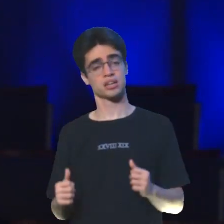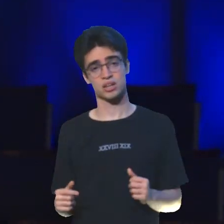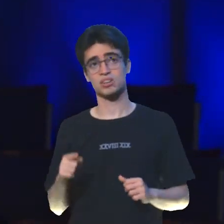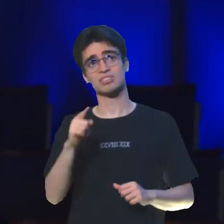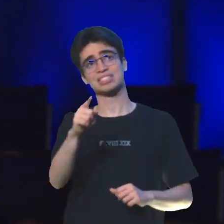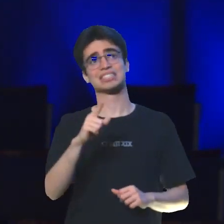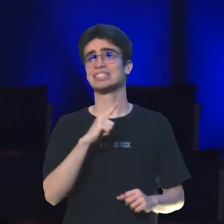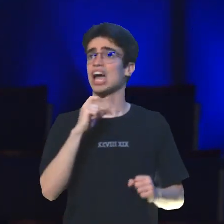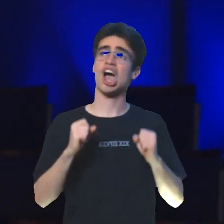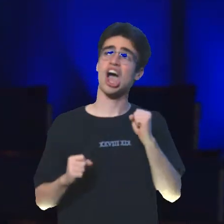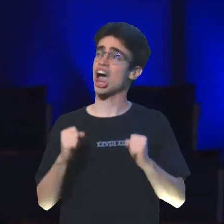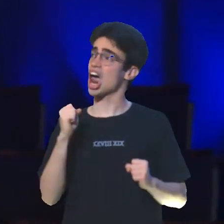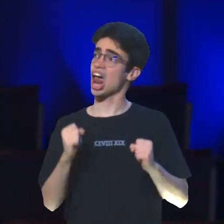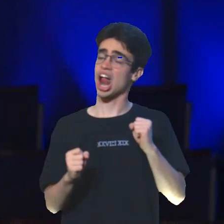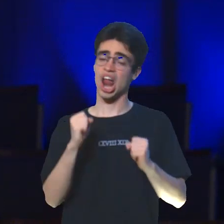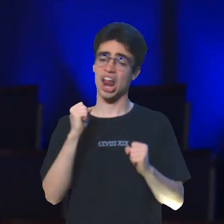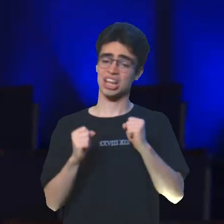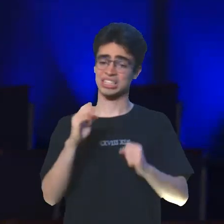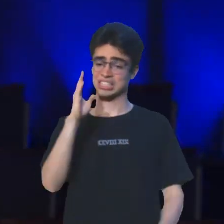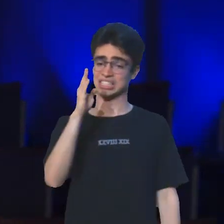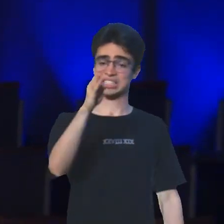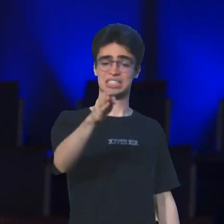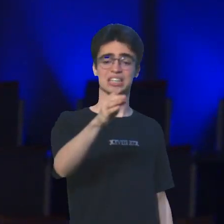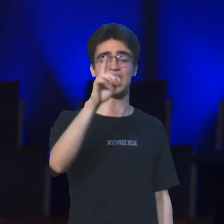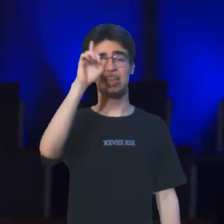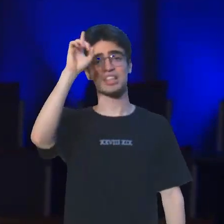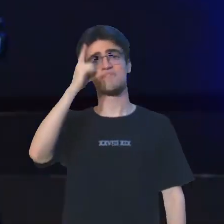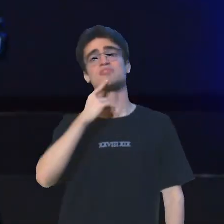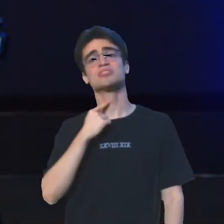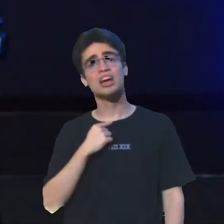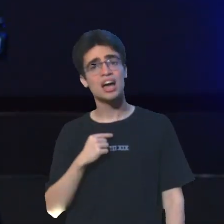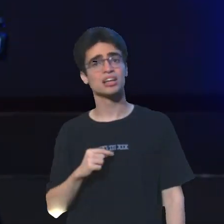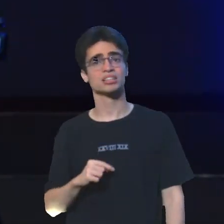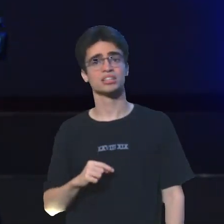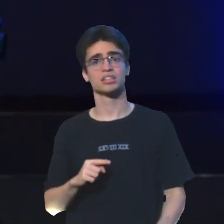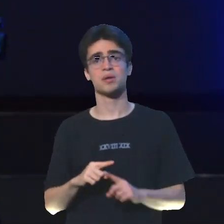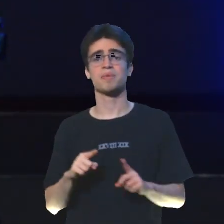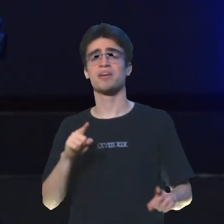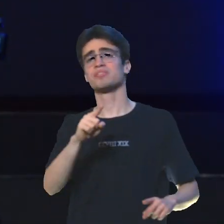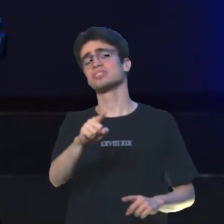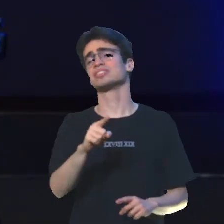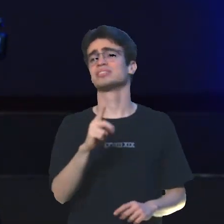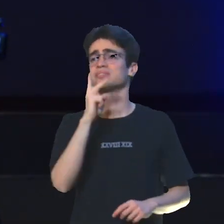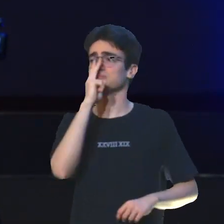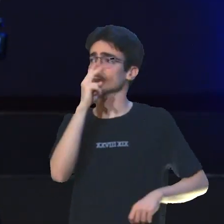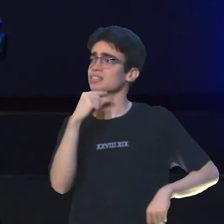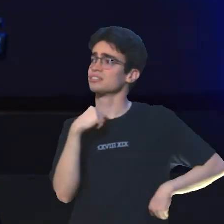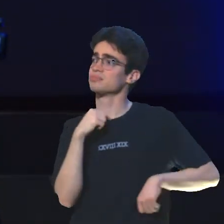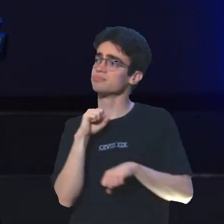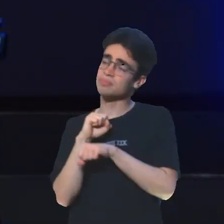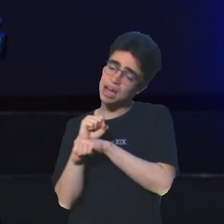Você está correndo em direção à vontade do Senhor. E você está parando na porta.